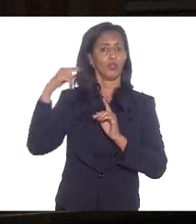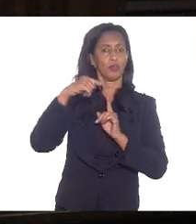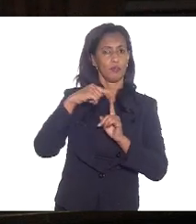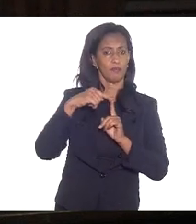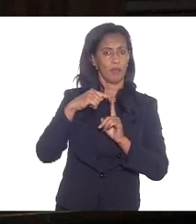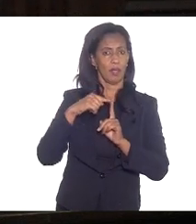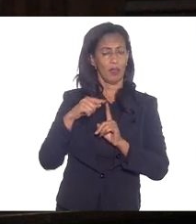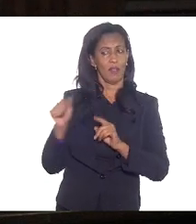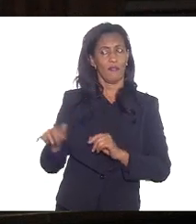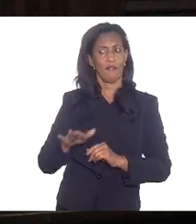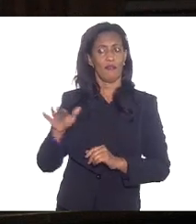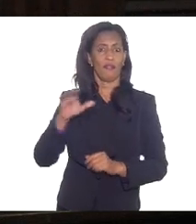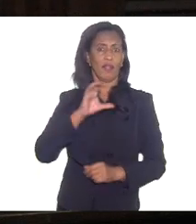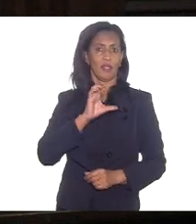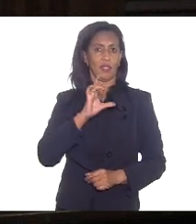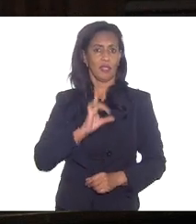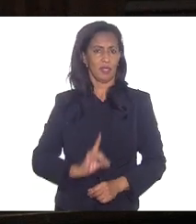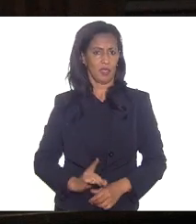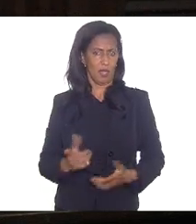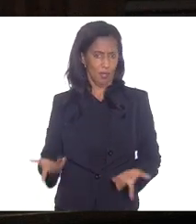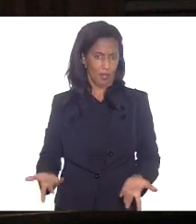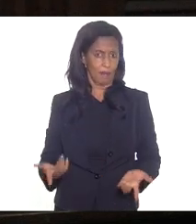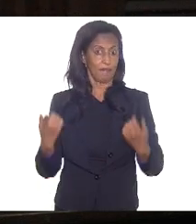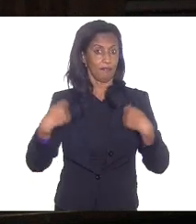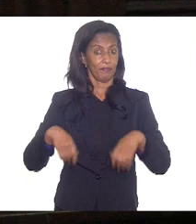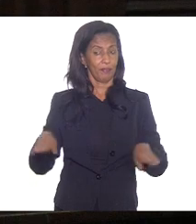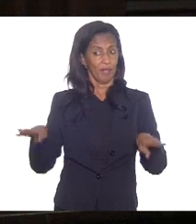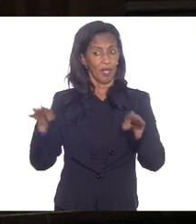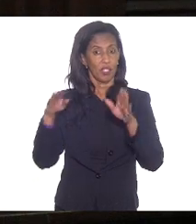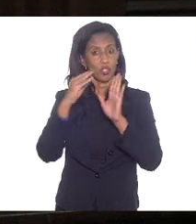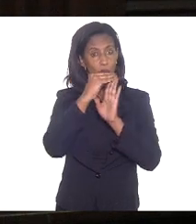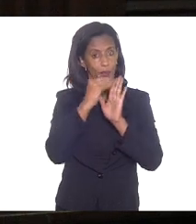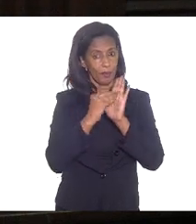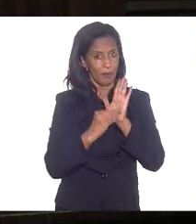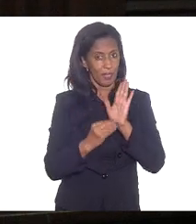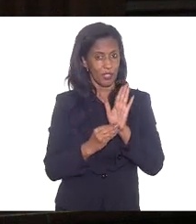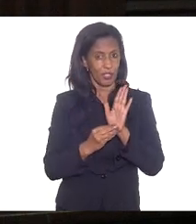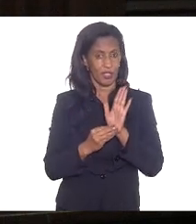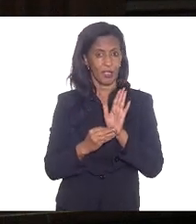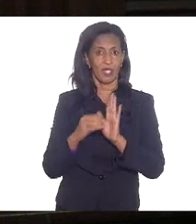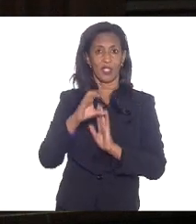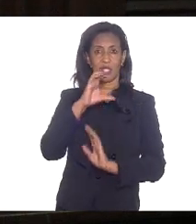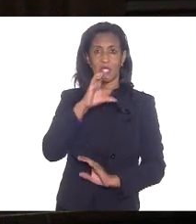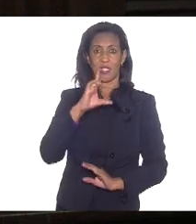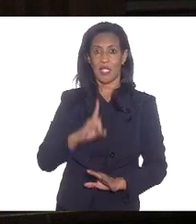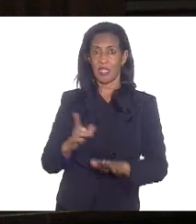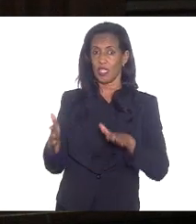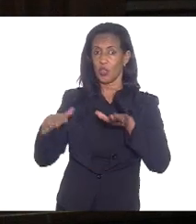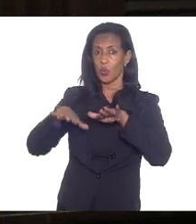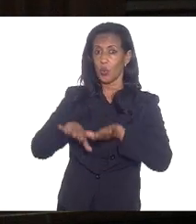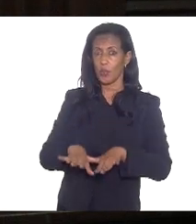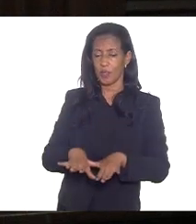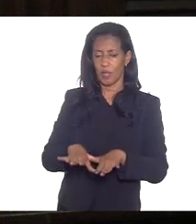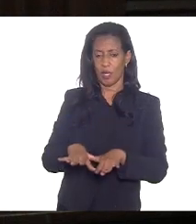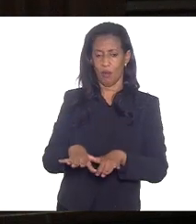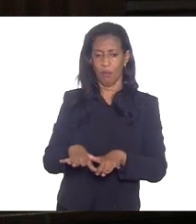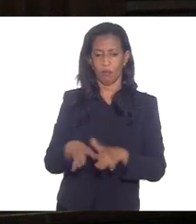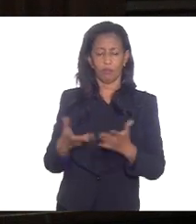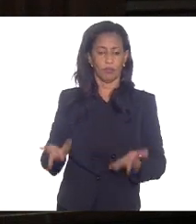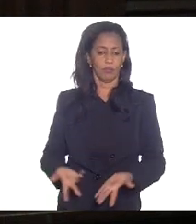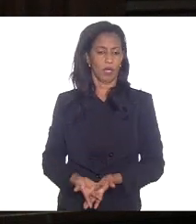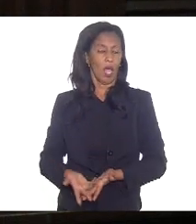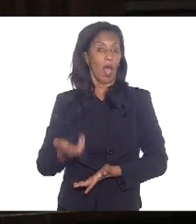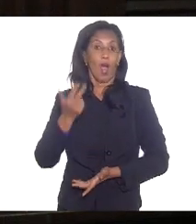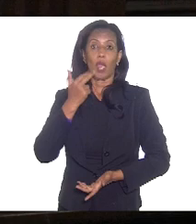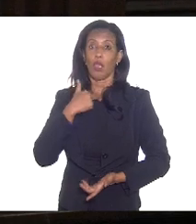só enfrenta a desigualdade com uma agenda de cidadania, uma agenda republicana, uma agenda de inclusão. Não é na base do tiro, porrada e bomba